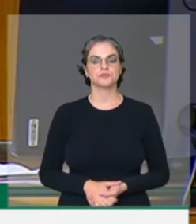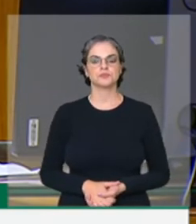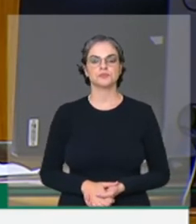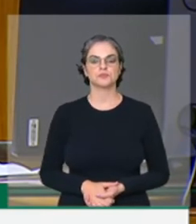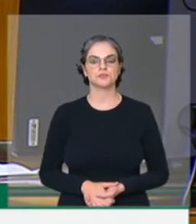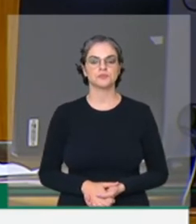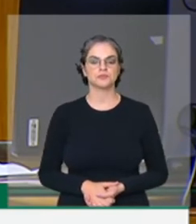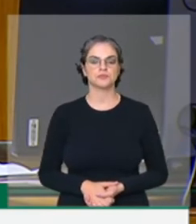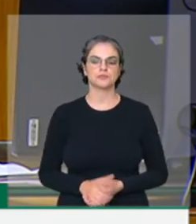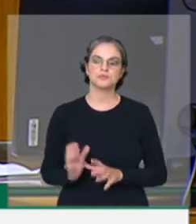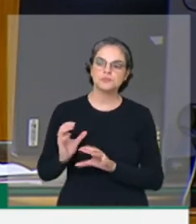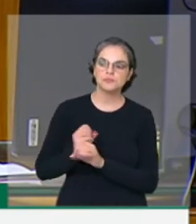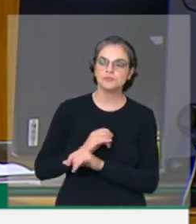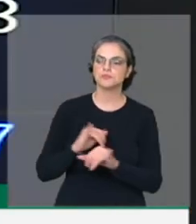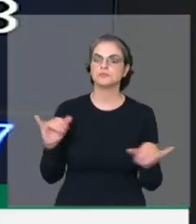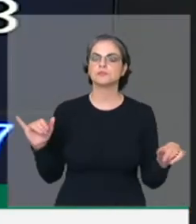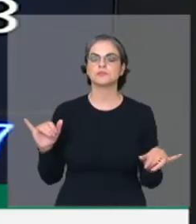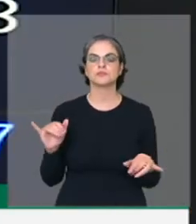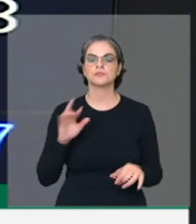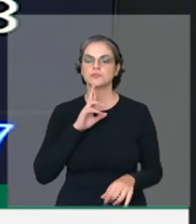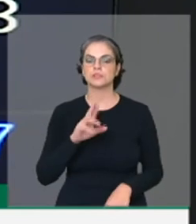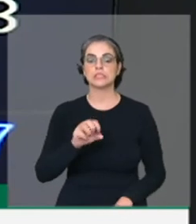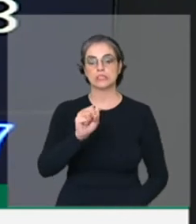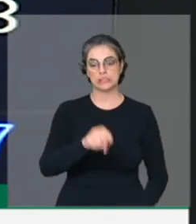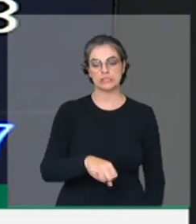vai proclamar o resultado. Sim,